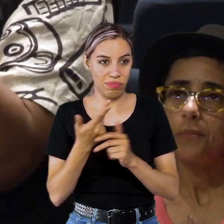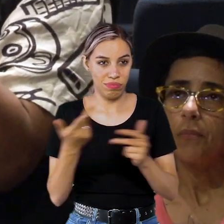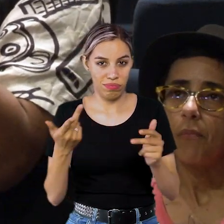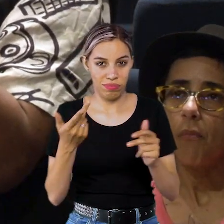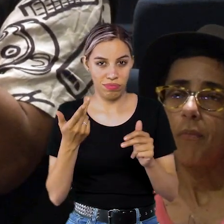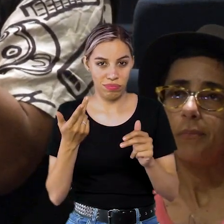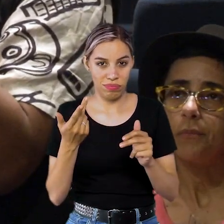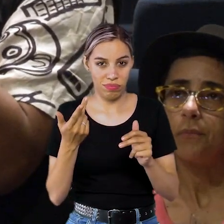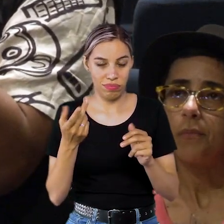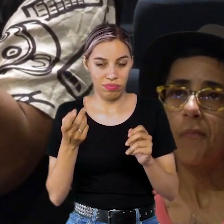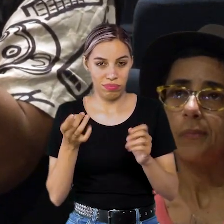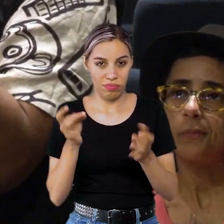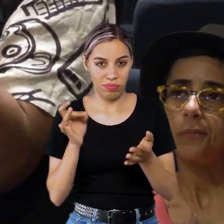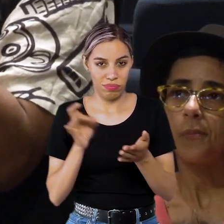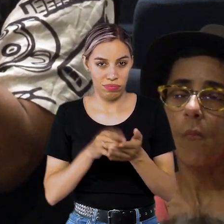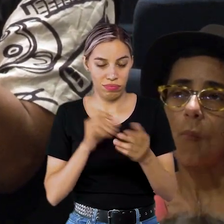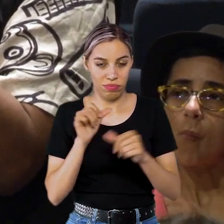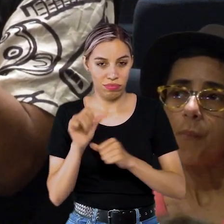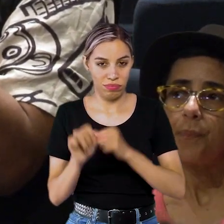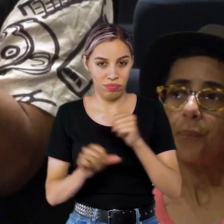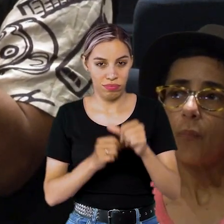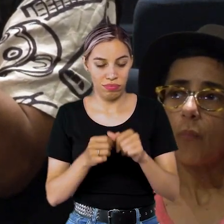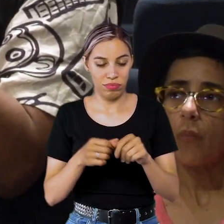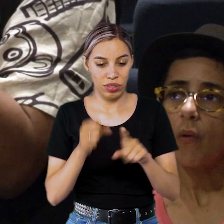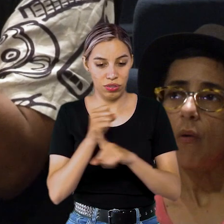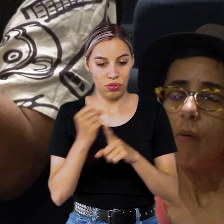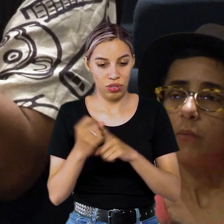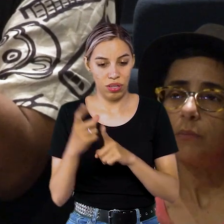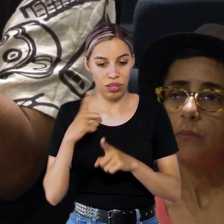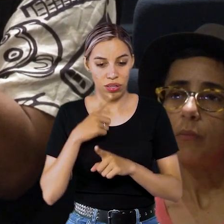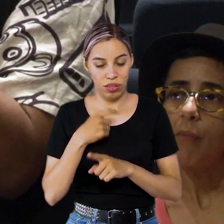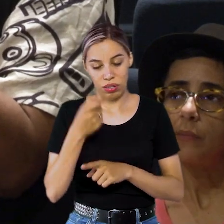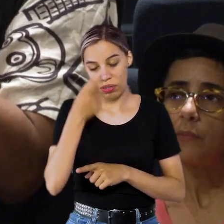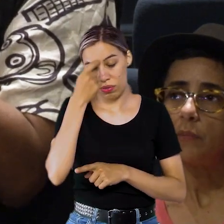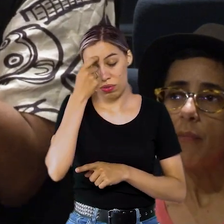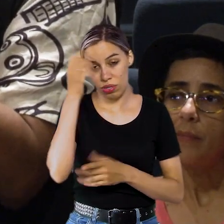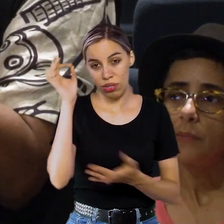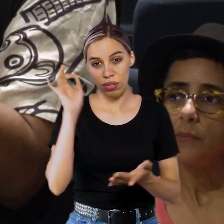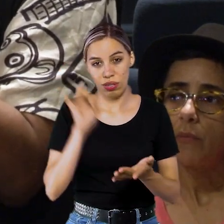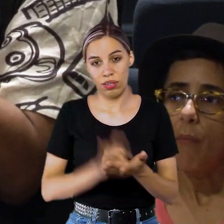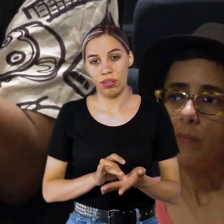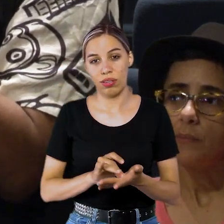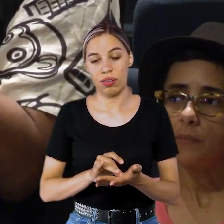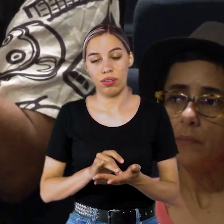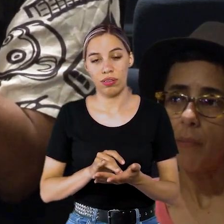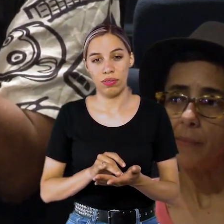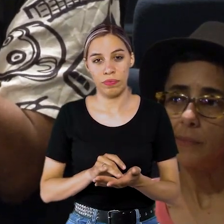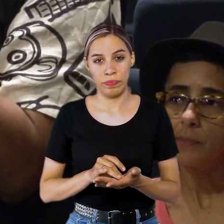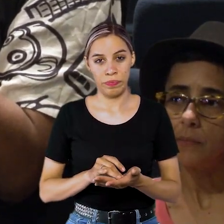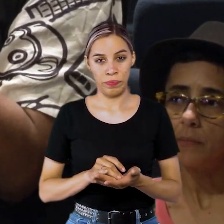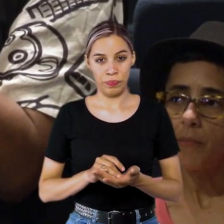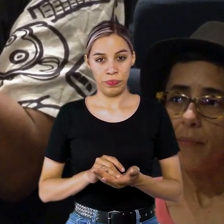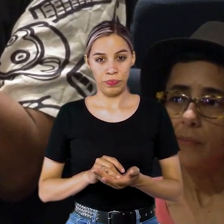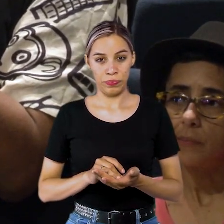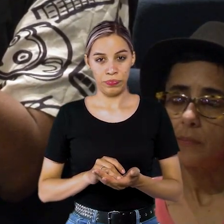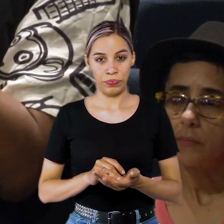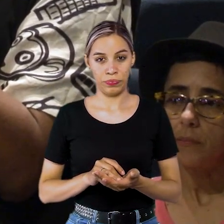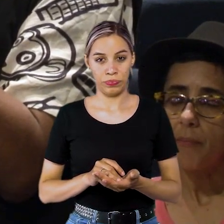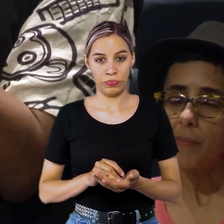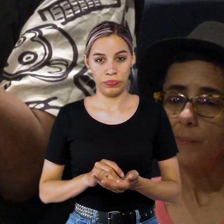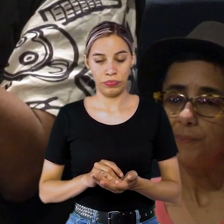para poder que a sociedade tenha uma consciência de fato de